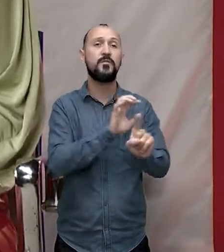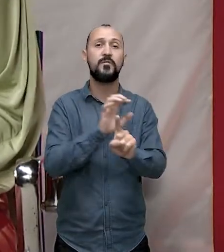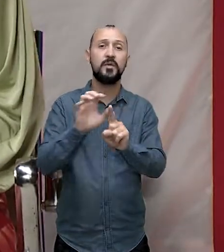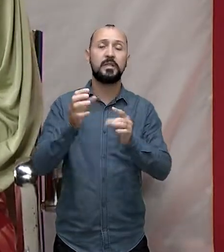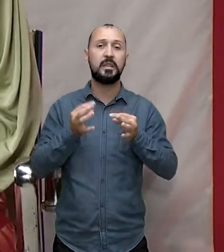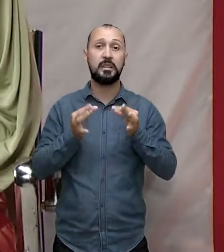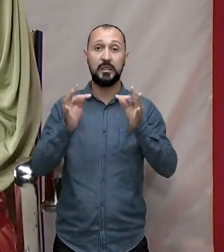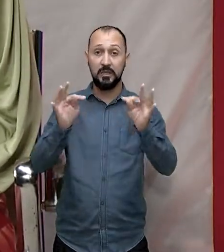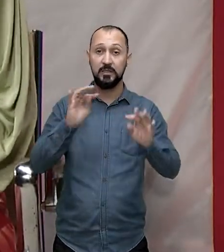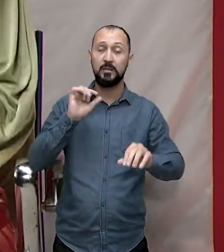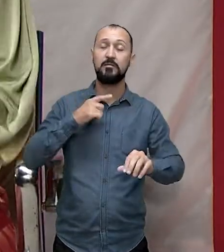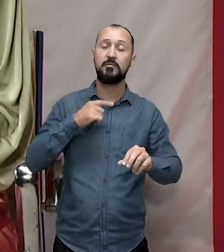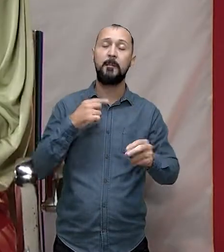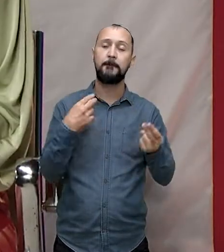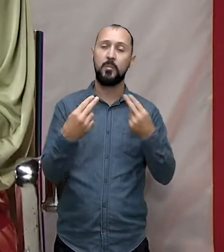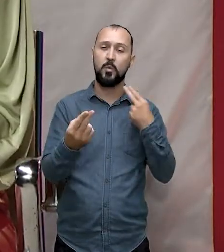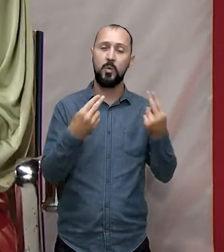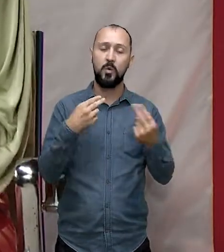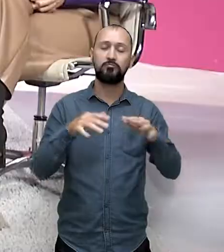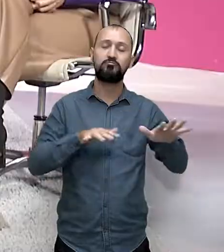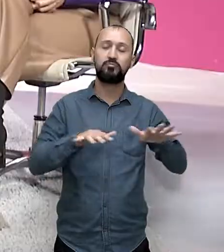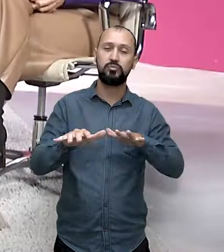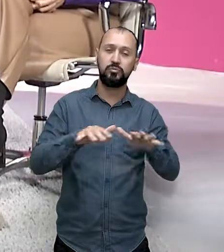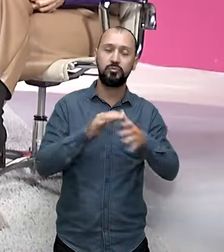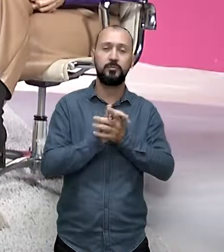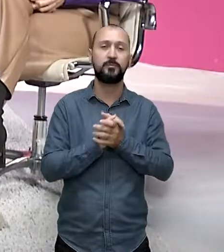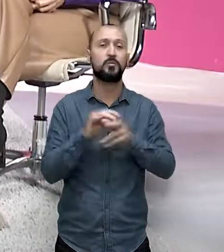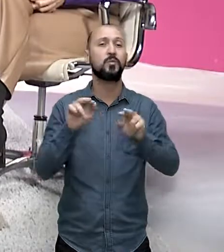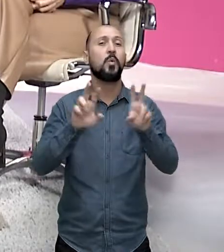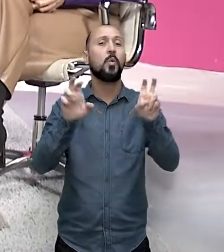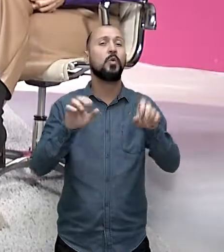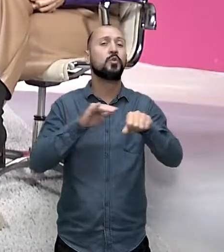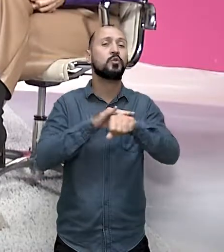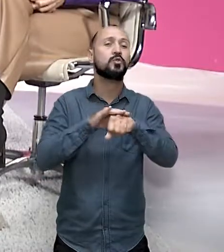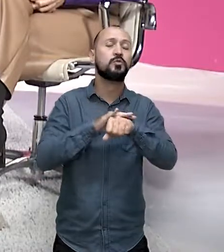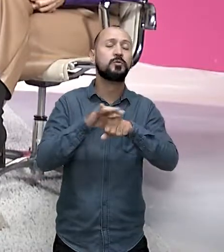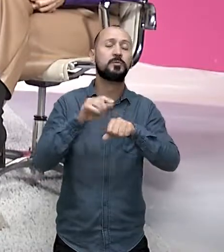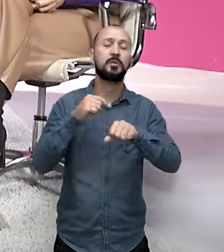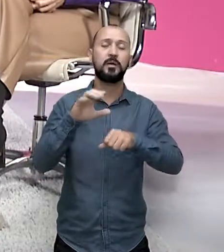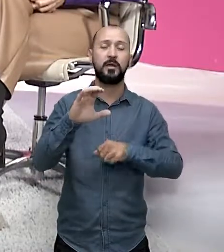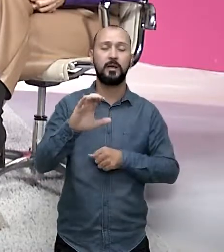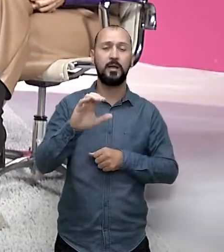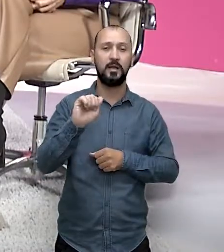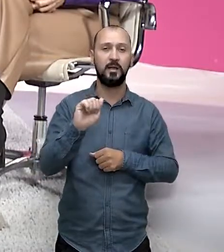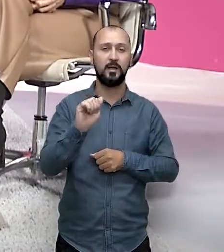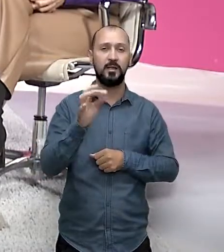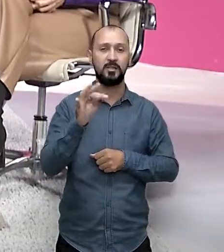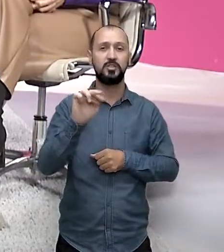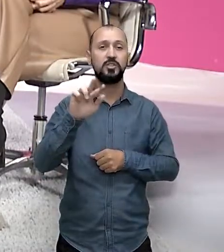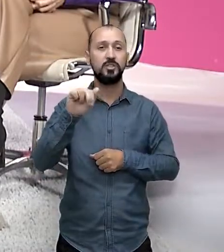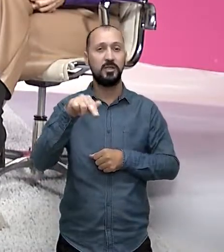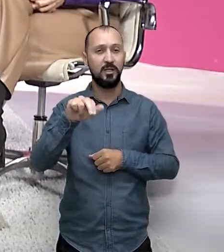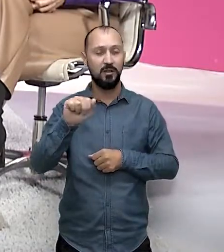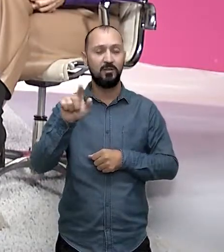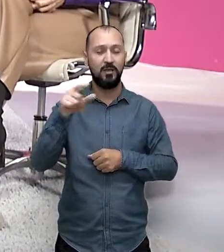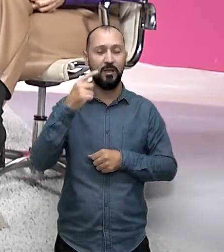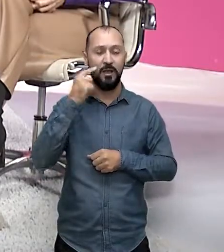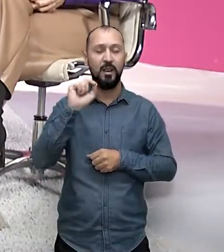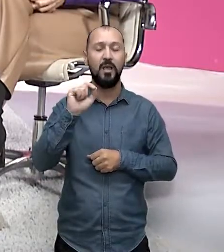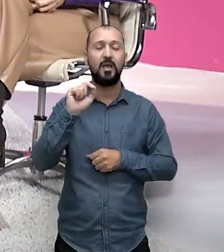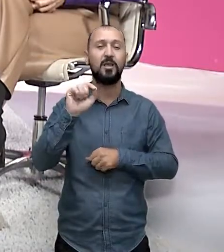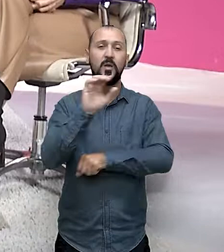e o impacto da tecnologia na mobilidade urbana. E no programa de hoje nós vamos conversar com Catiana Sabadim, ela